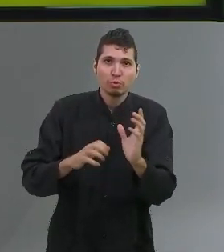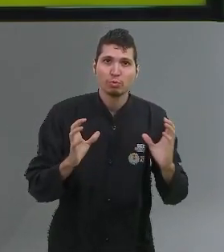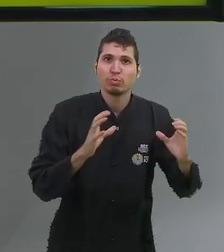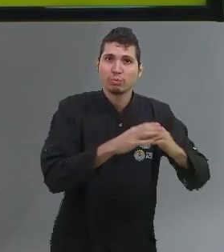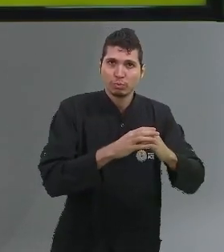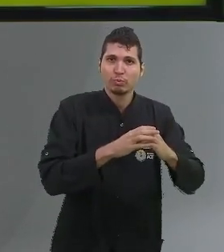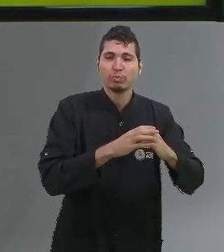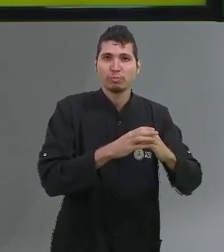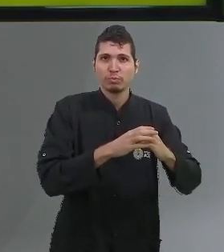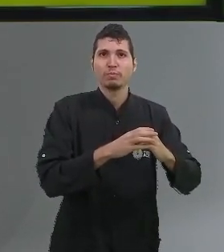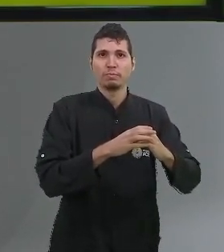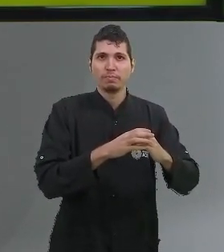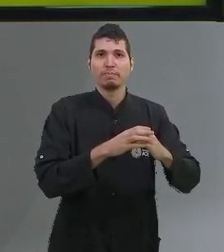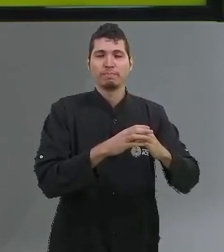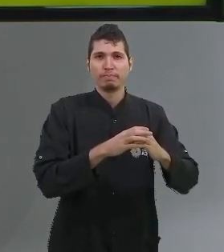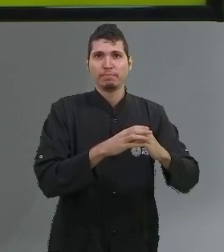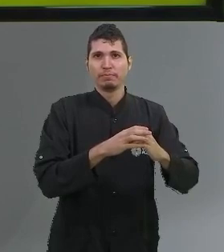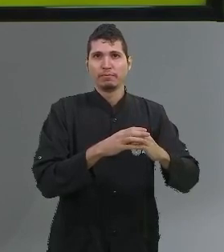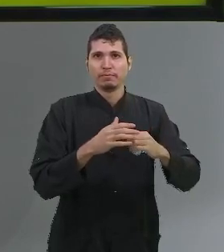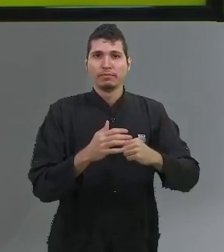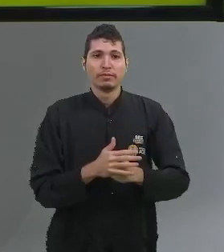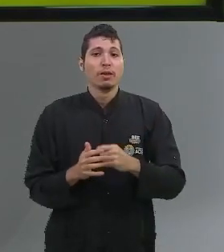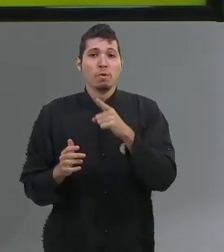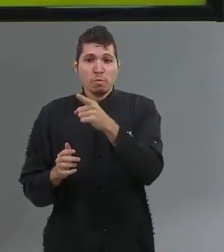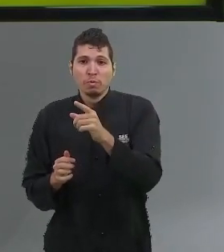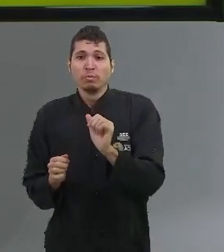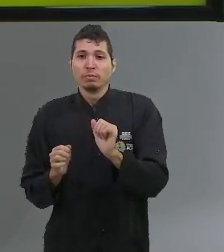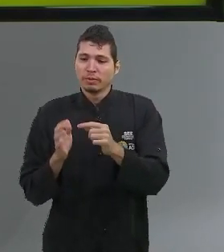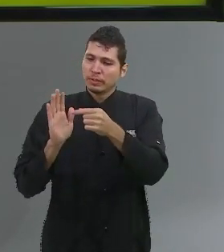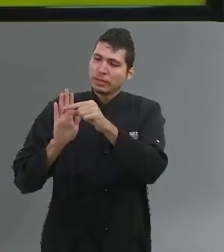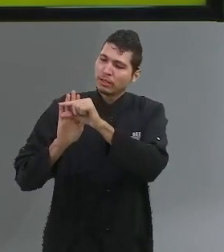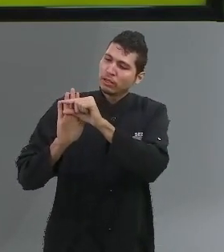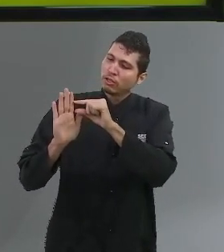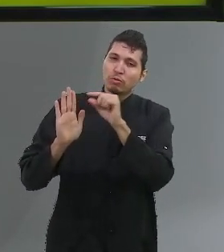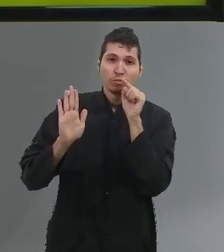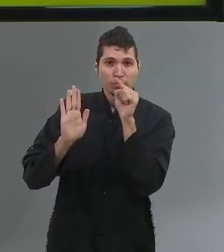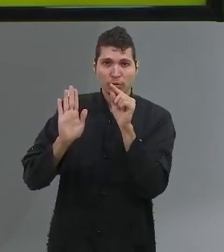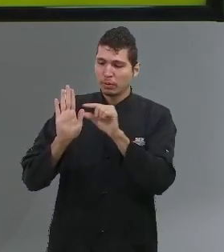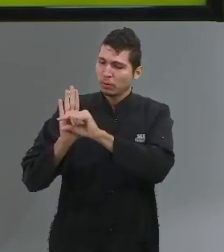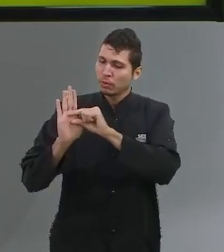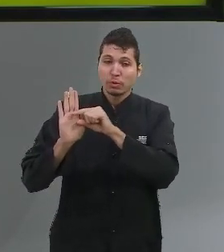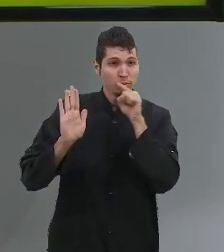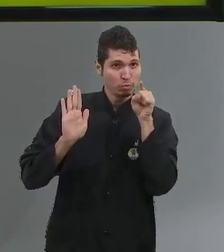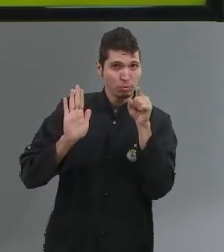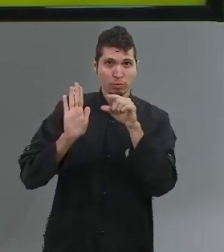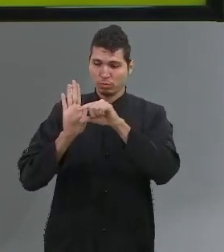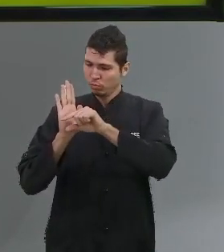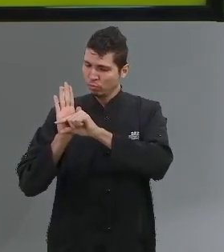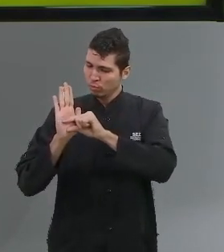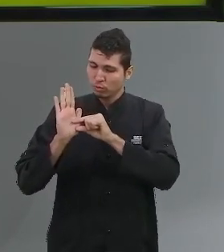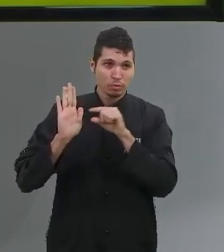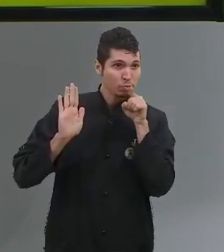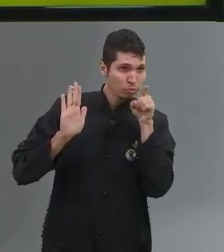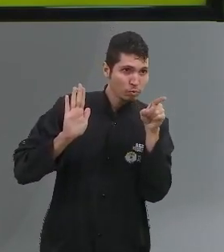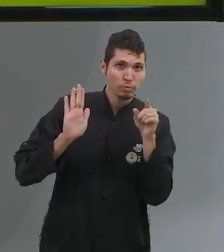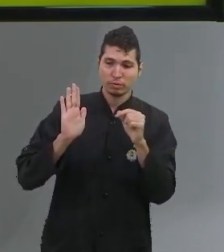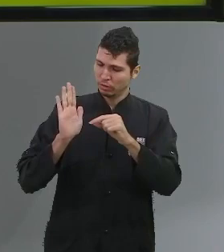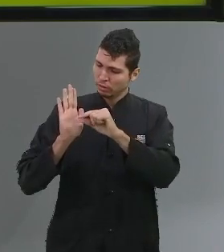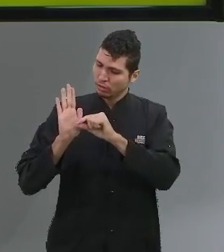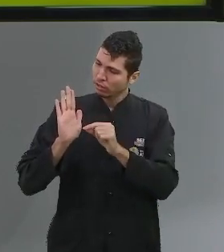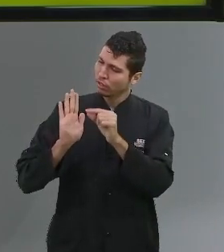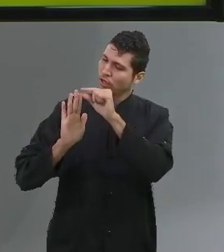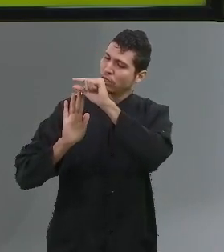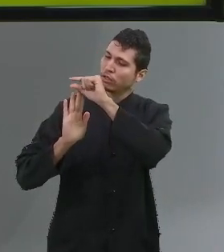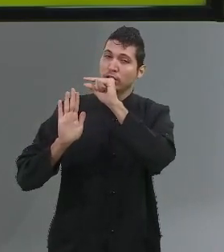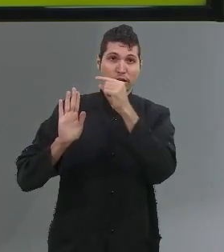pode conversar, fazer uma troca, fazer um mapeamento geral, e aí sim a gente executa o seminário. Do que todo mundo fazer tudo e